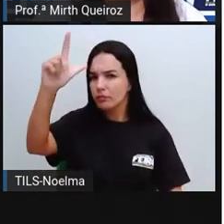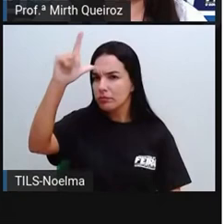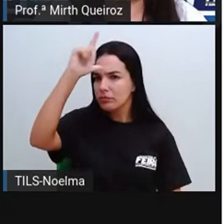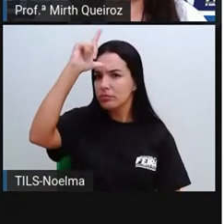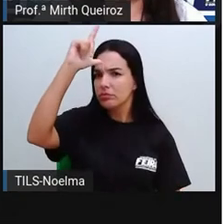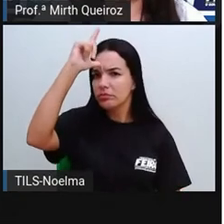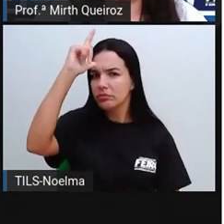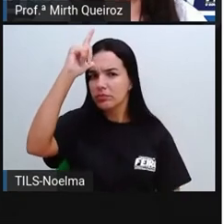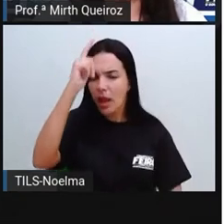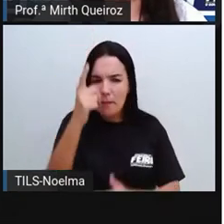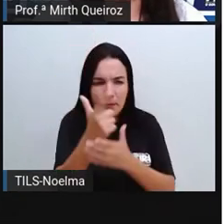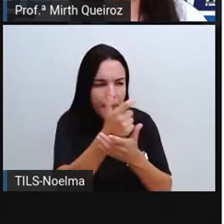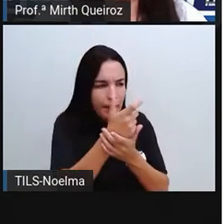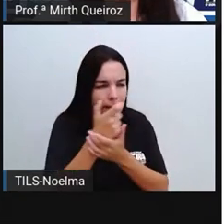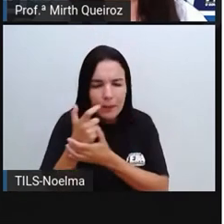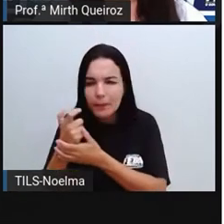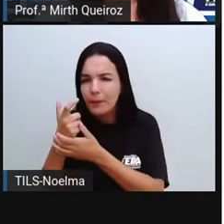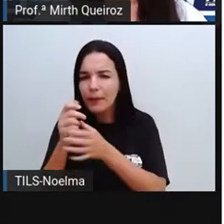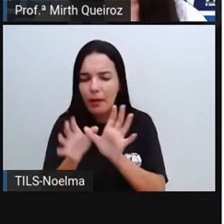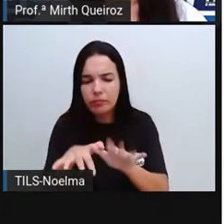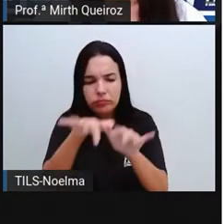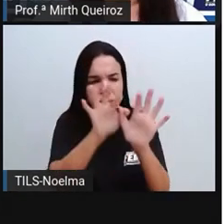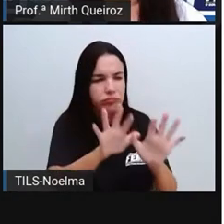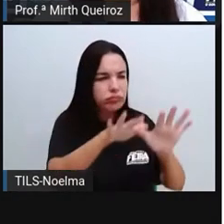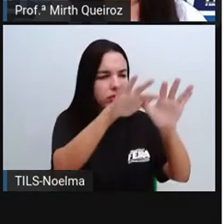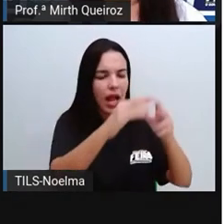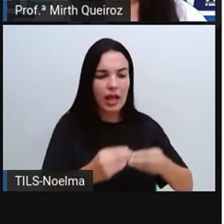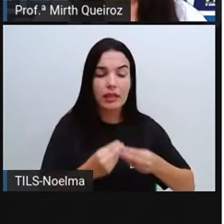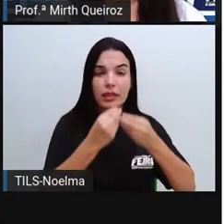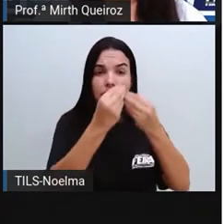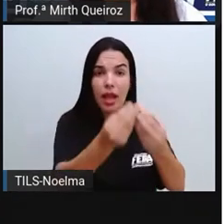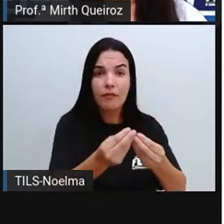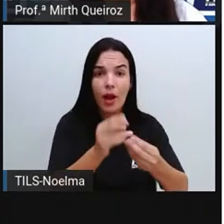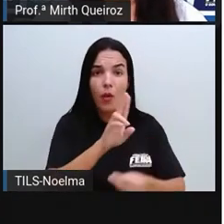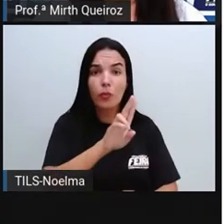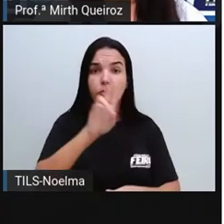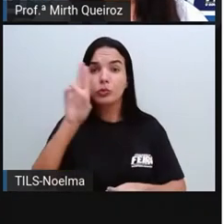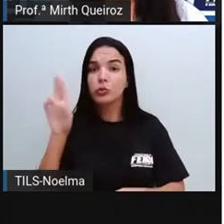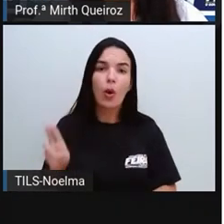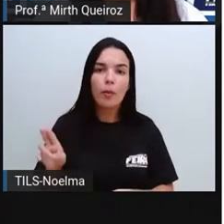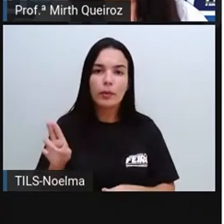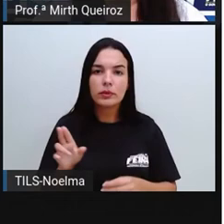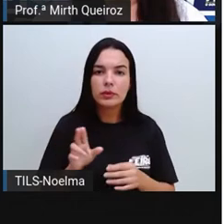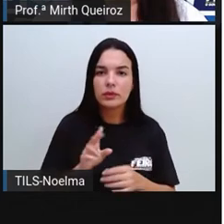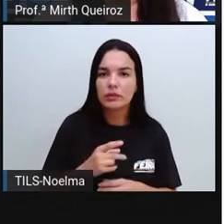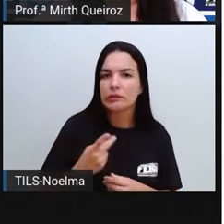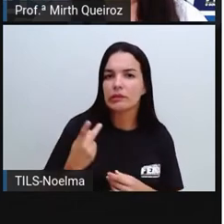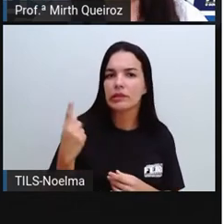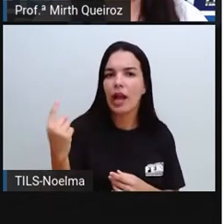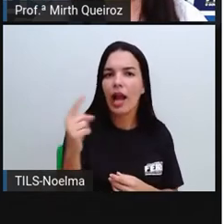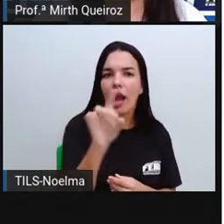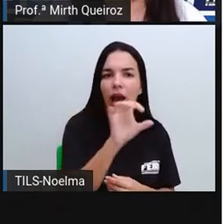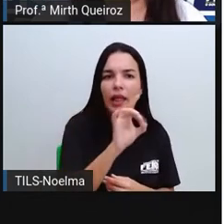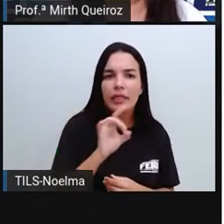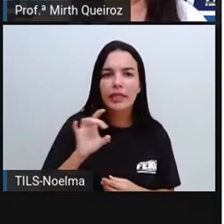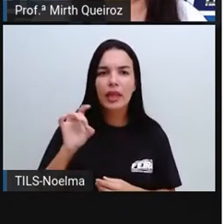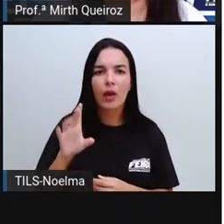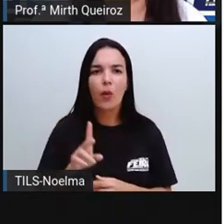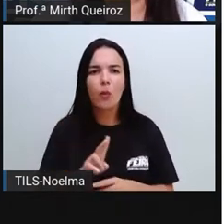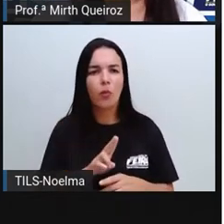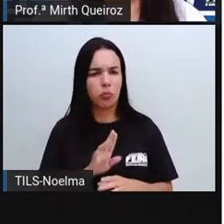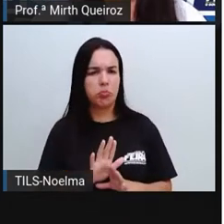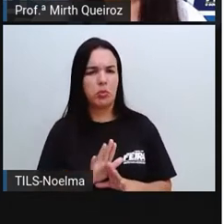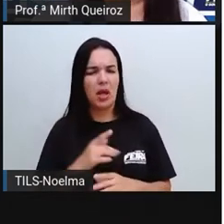delas o nome de heroína do livro. Da heroína do livro. Gostei. Não